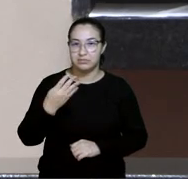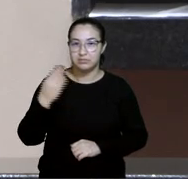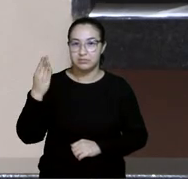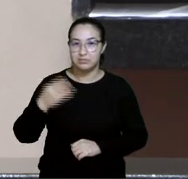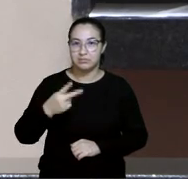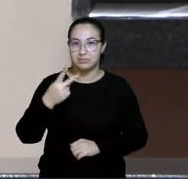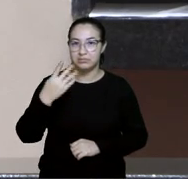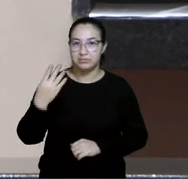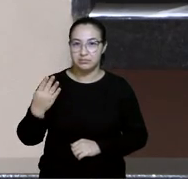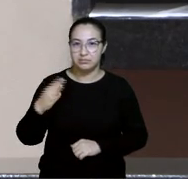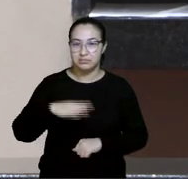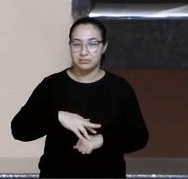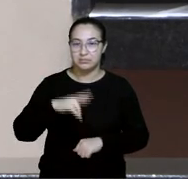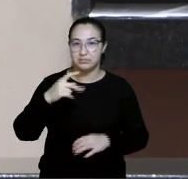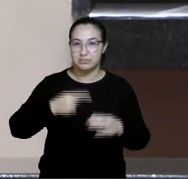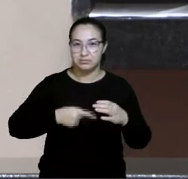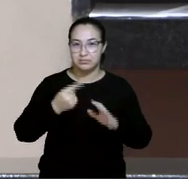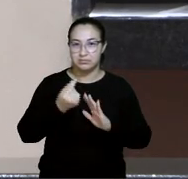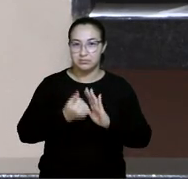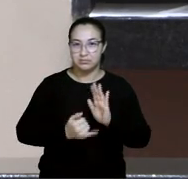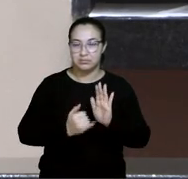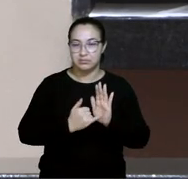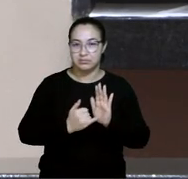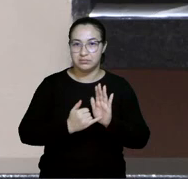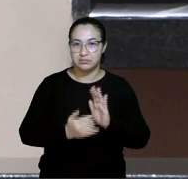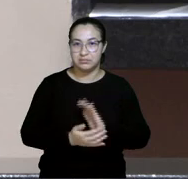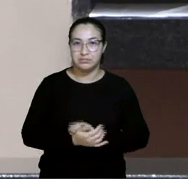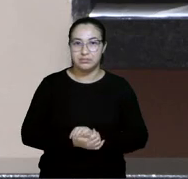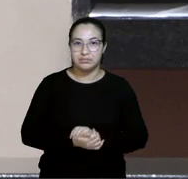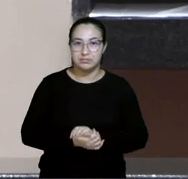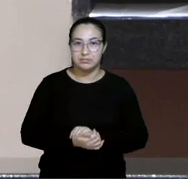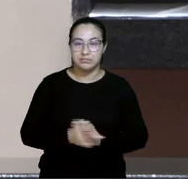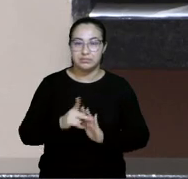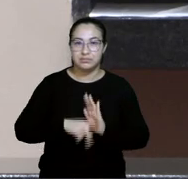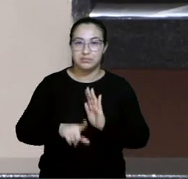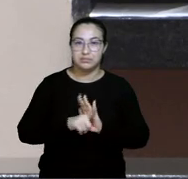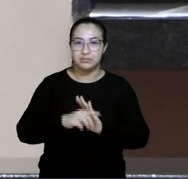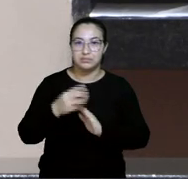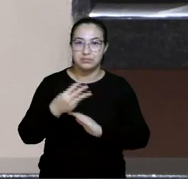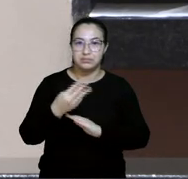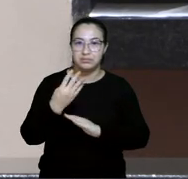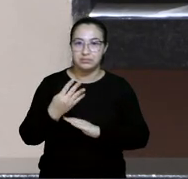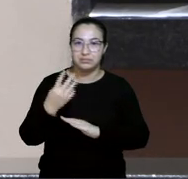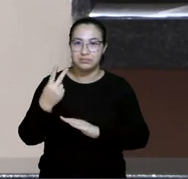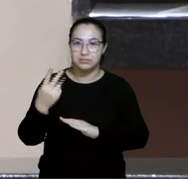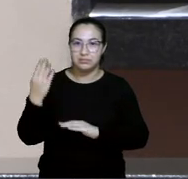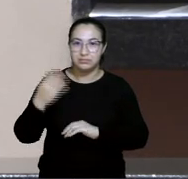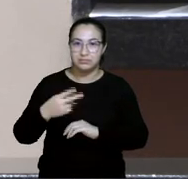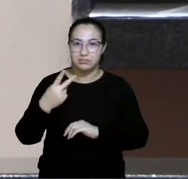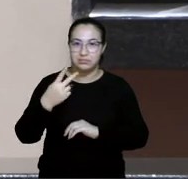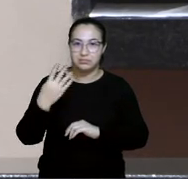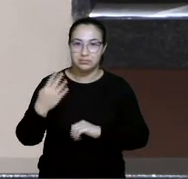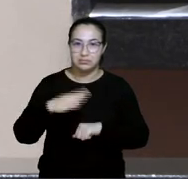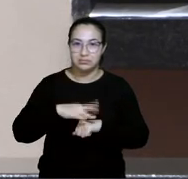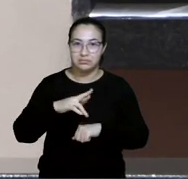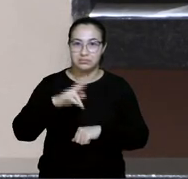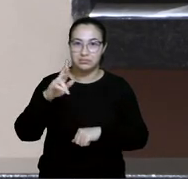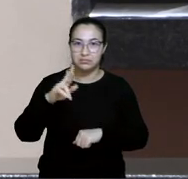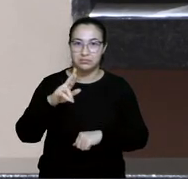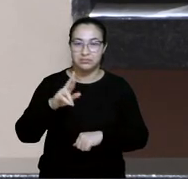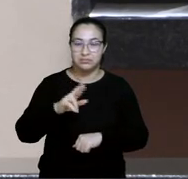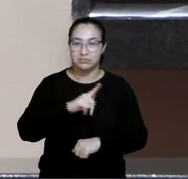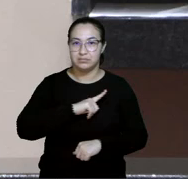264-2024, autoria Comissão de Finanças e Tributação. Projeto de lei 342-2024, autoria Governador de